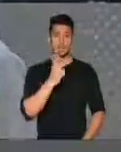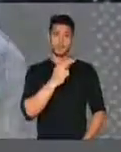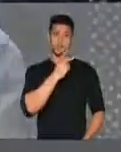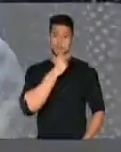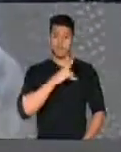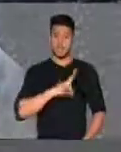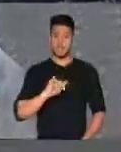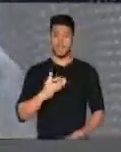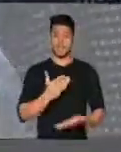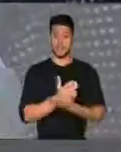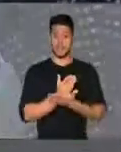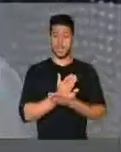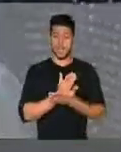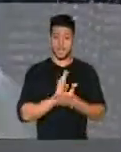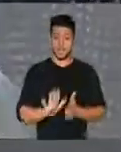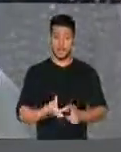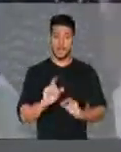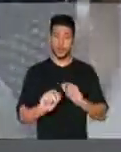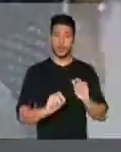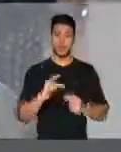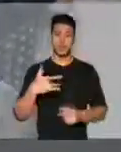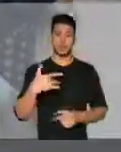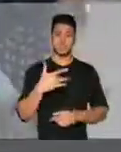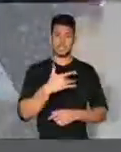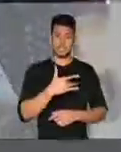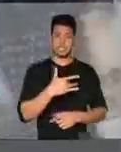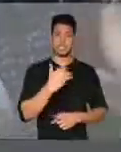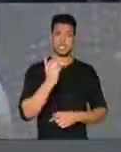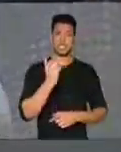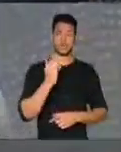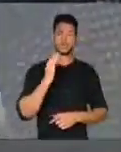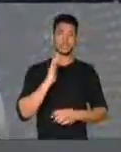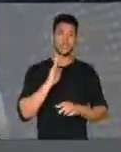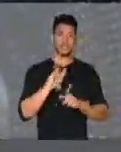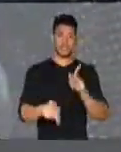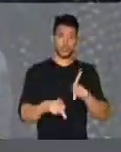descaso de Valdez com a saúde pública. Obrigada. Peço a divulgação.